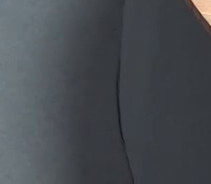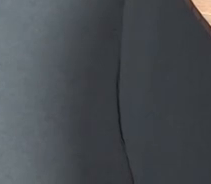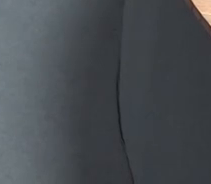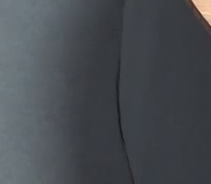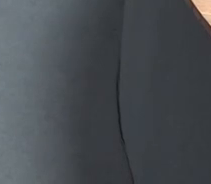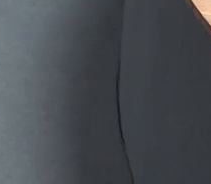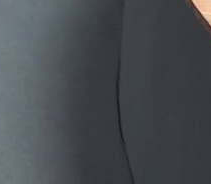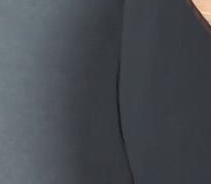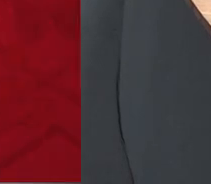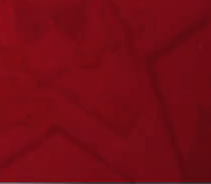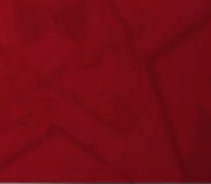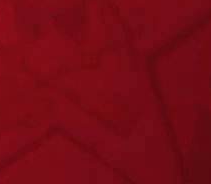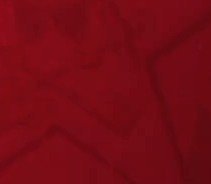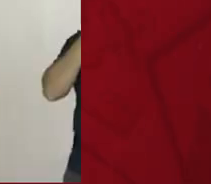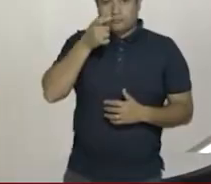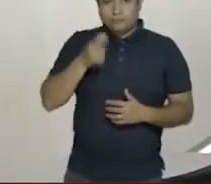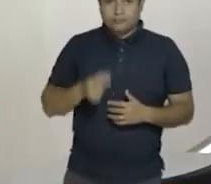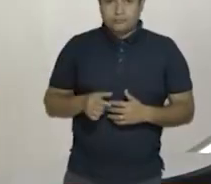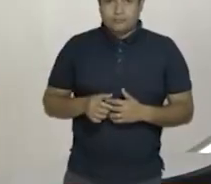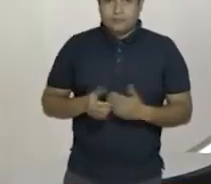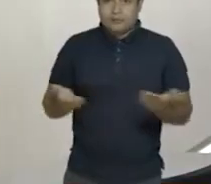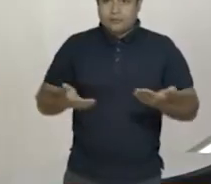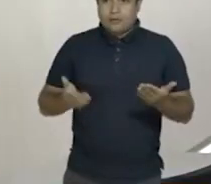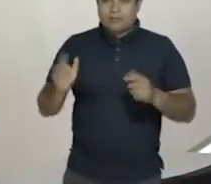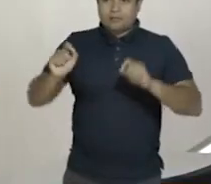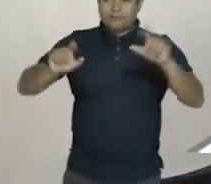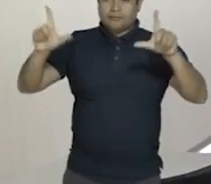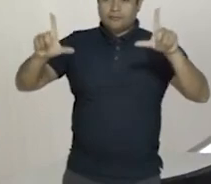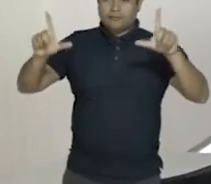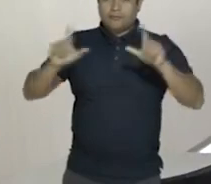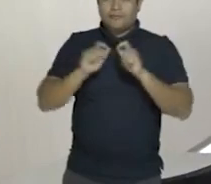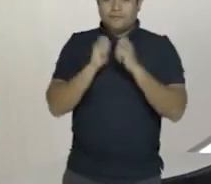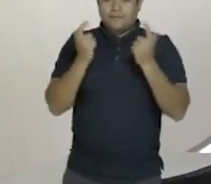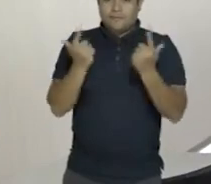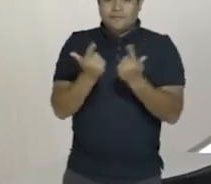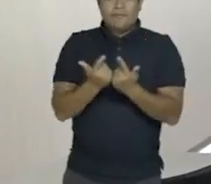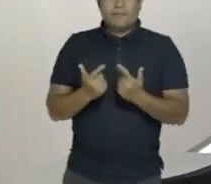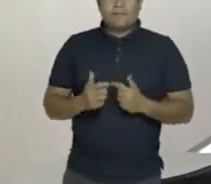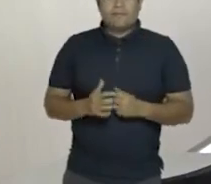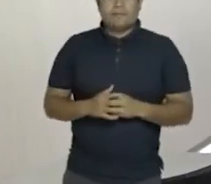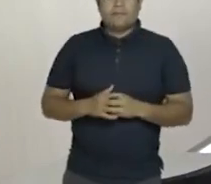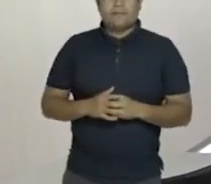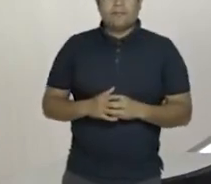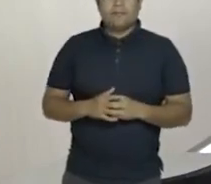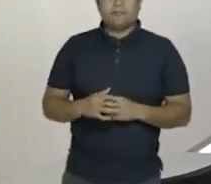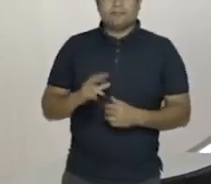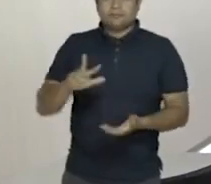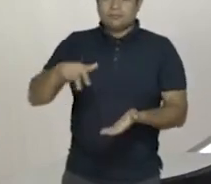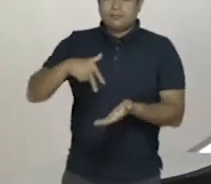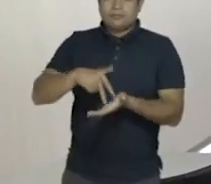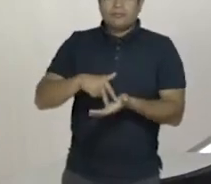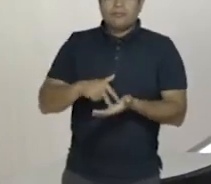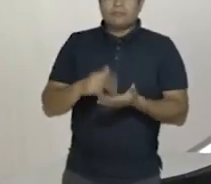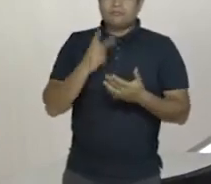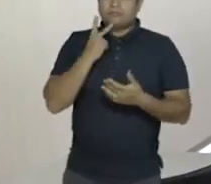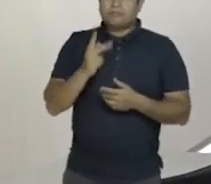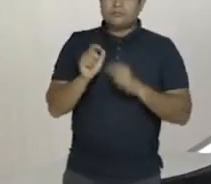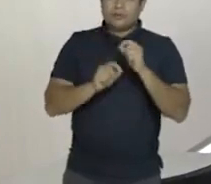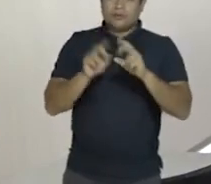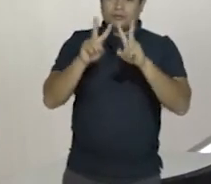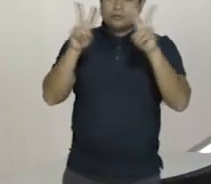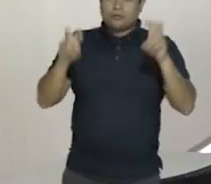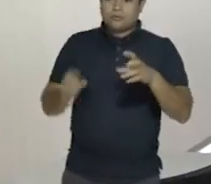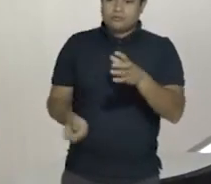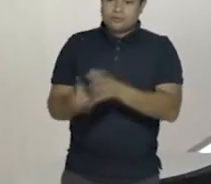do deputado Altair Silva venho aqui falar sobre o cenário em que os produtores de leite